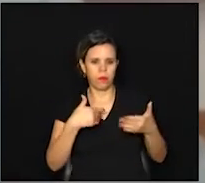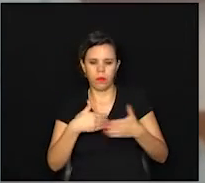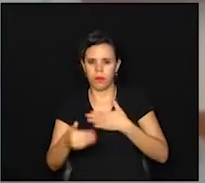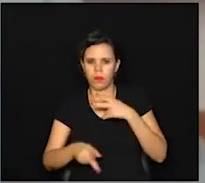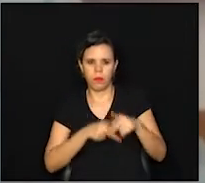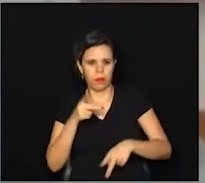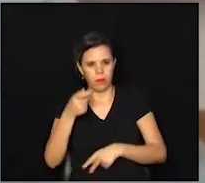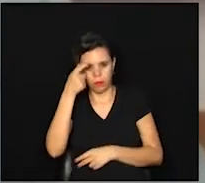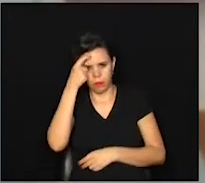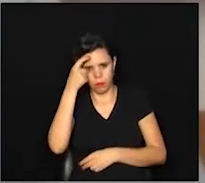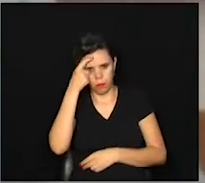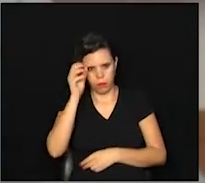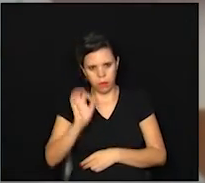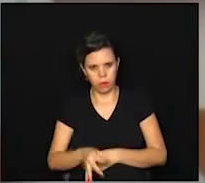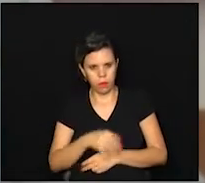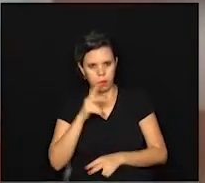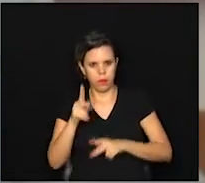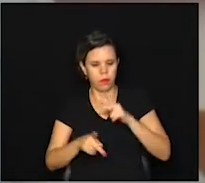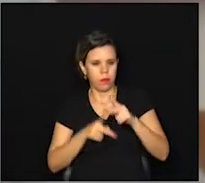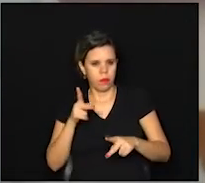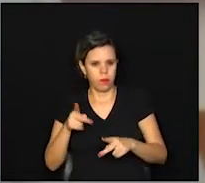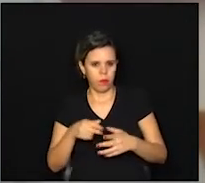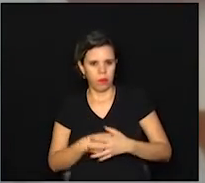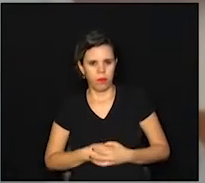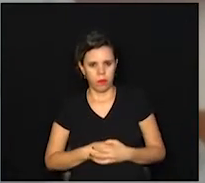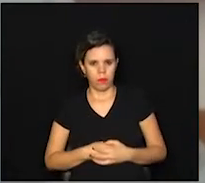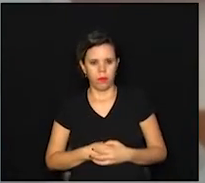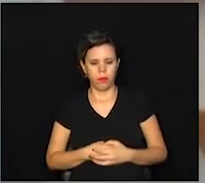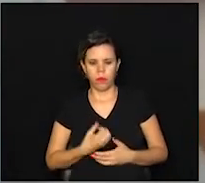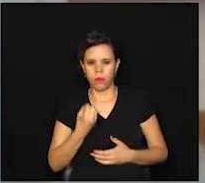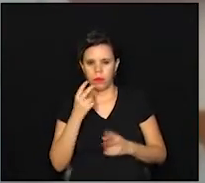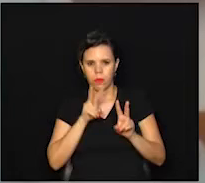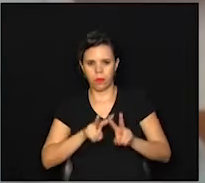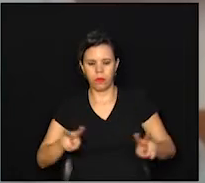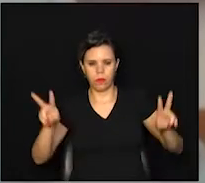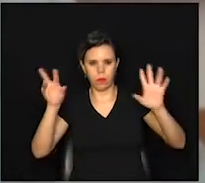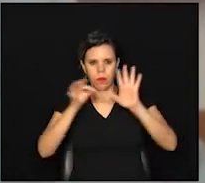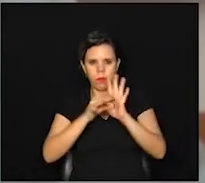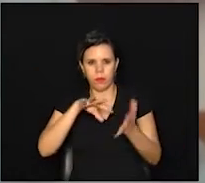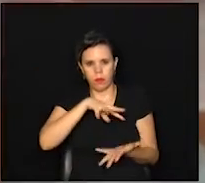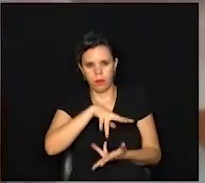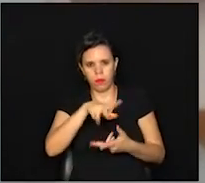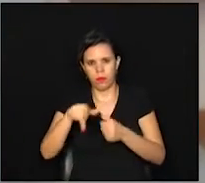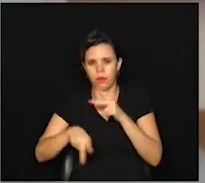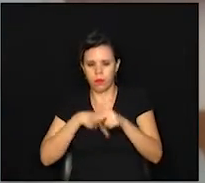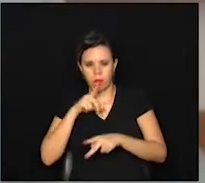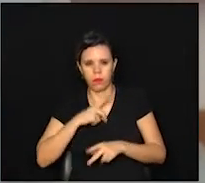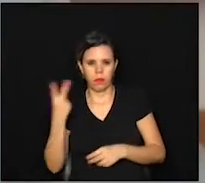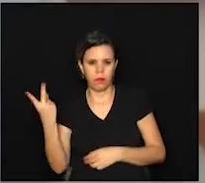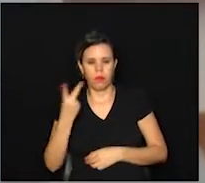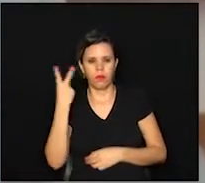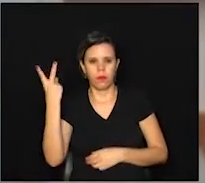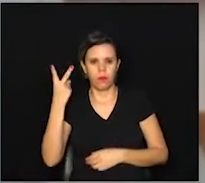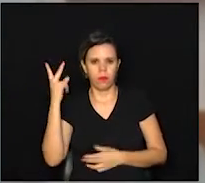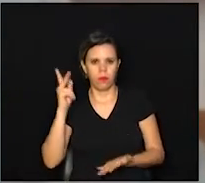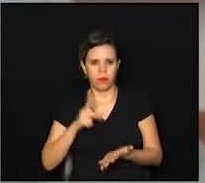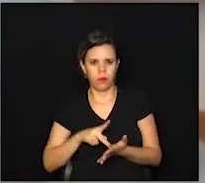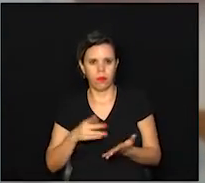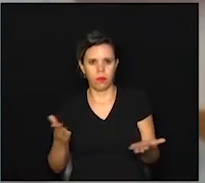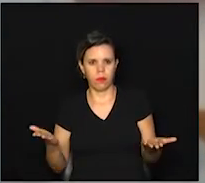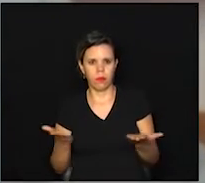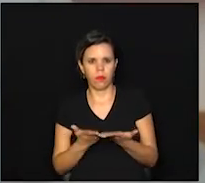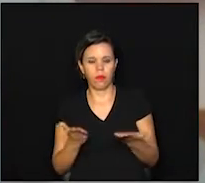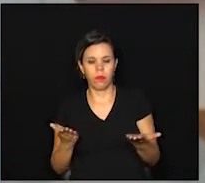bom senso, as pessoas com uma boa visão sobre o mundo, as pessoas que têm valores verdadeiramente